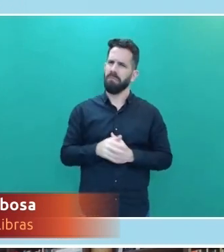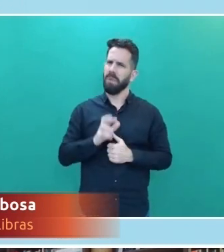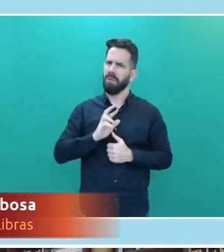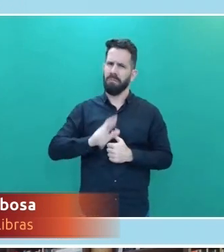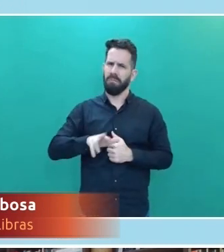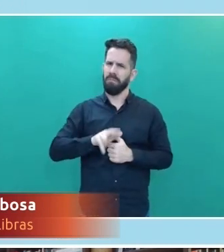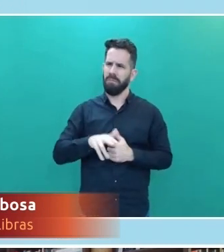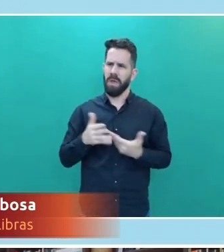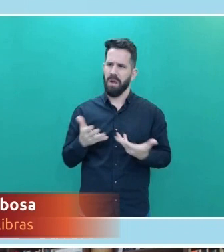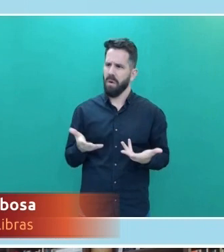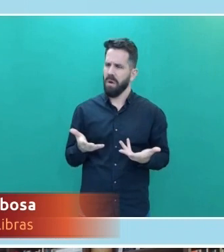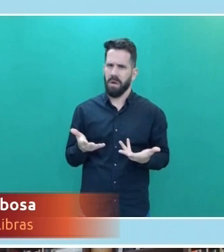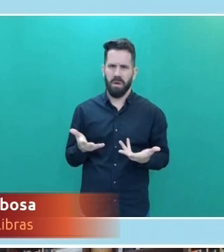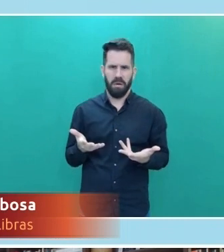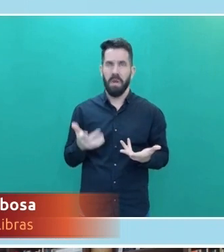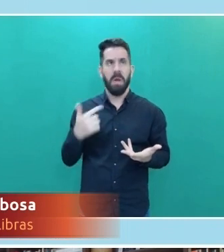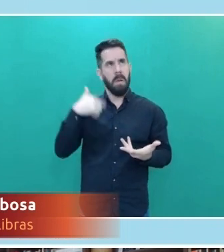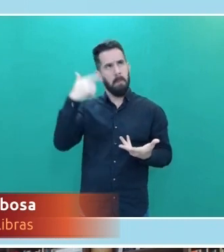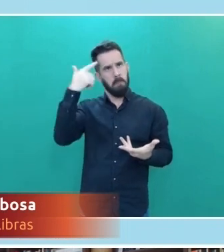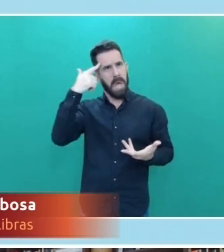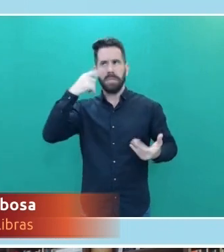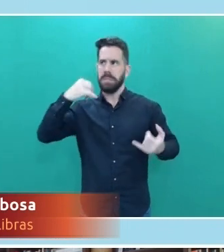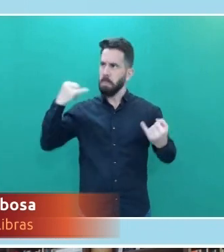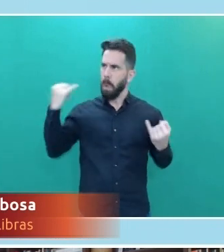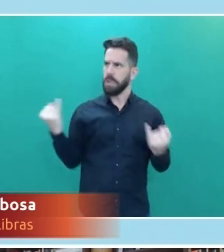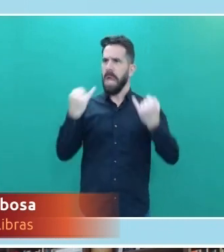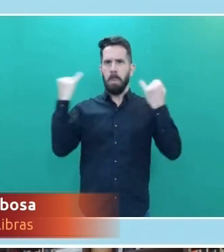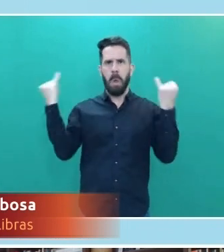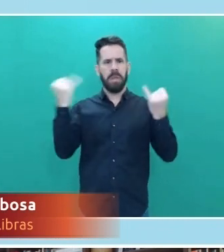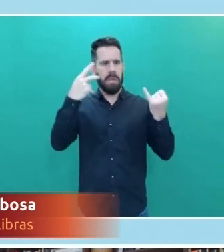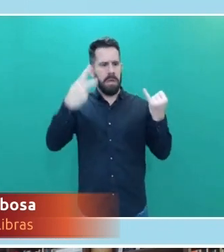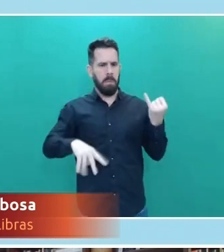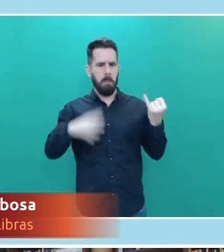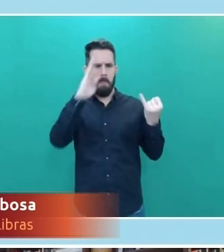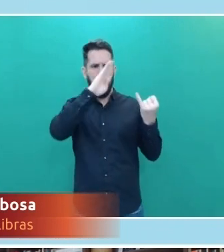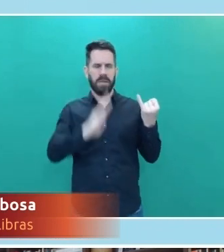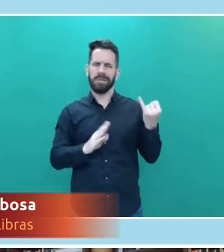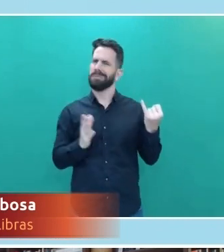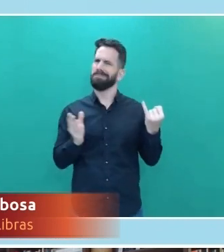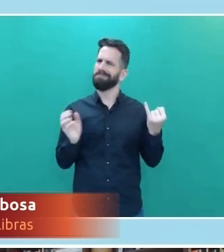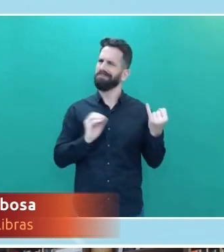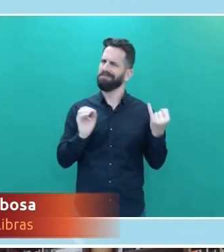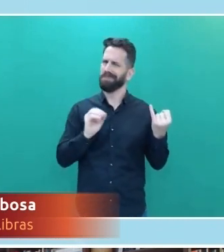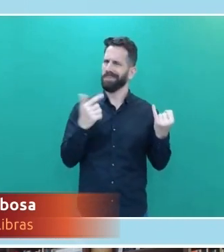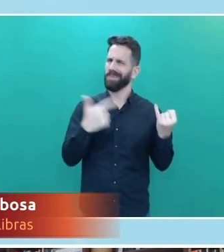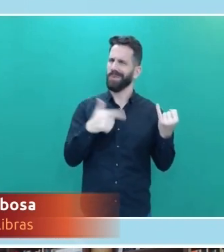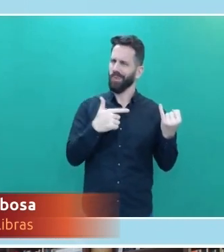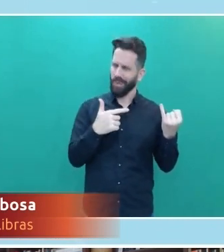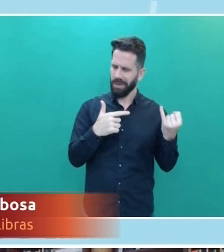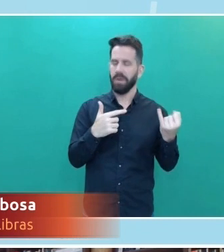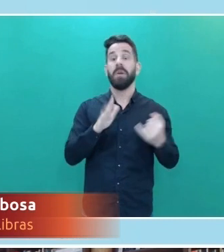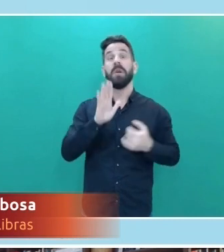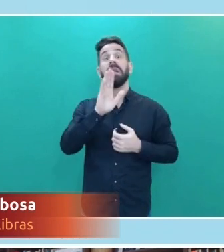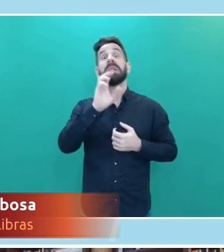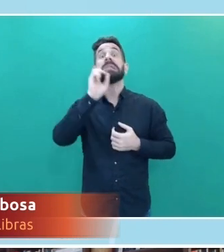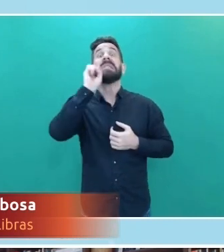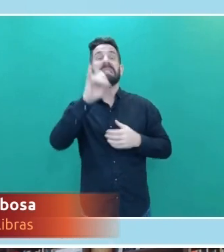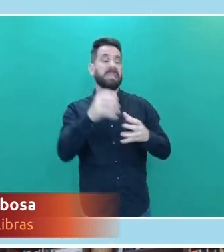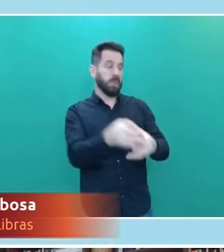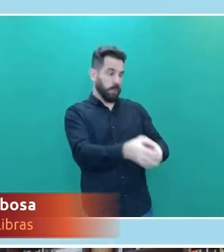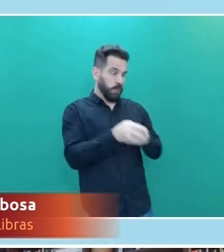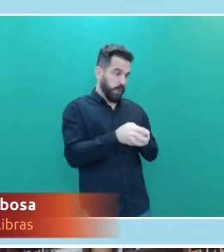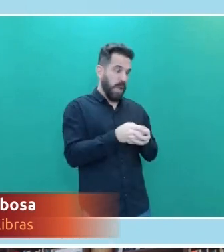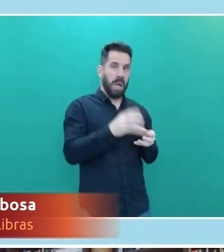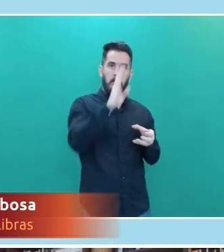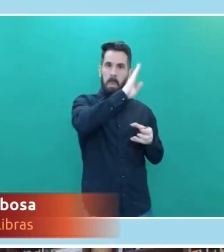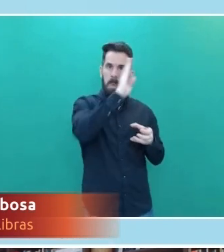a gente se acha mais importante do que é. E segundo, efetivamente, se o Brasil fosse isolado, não pudesse assumir o